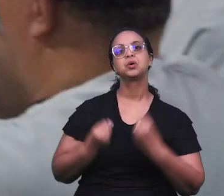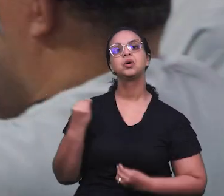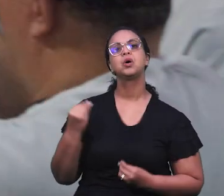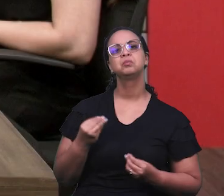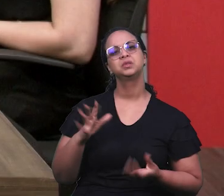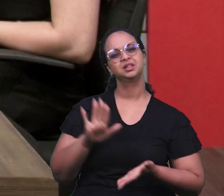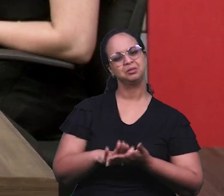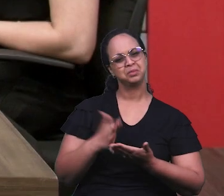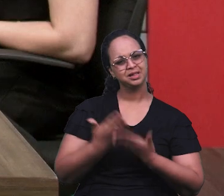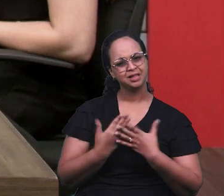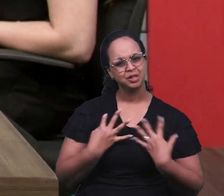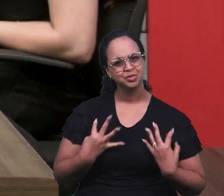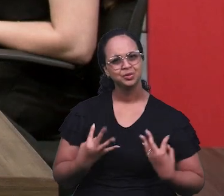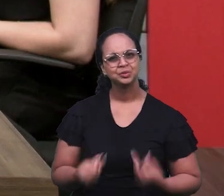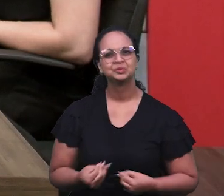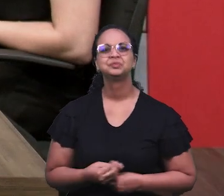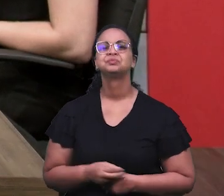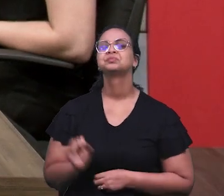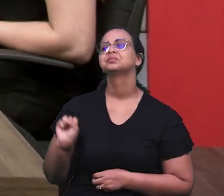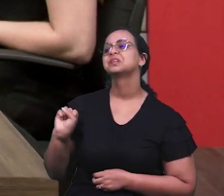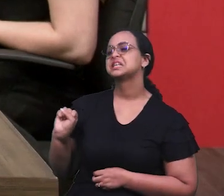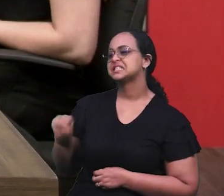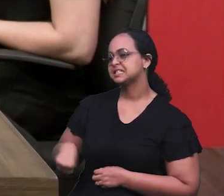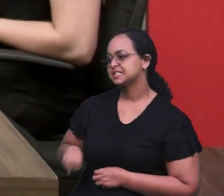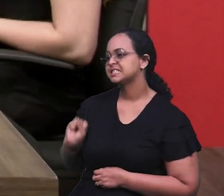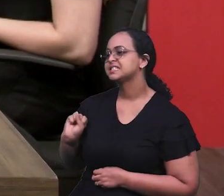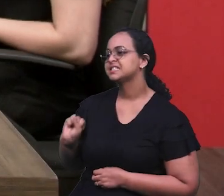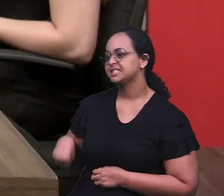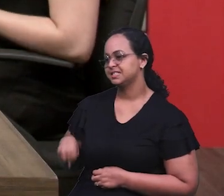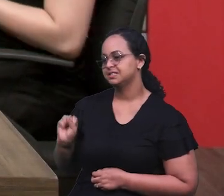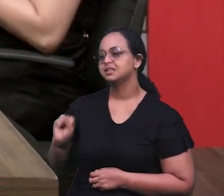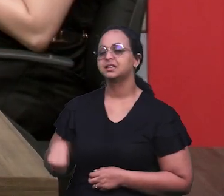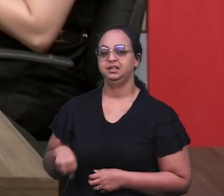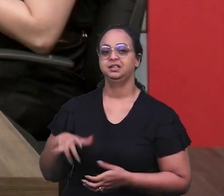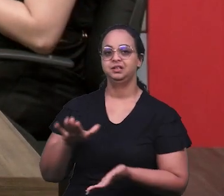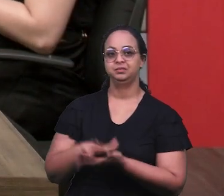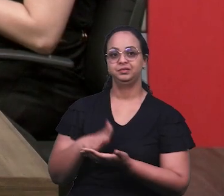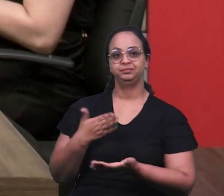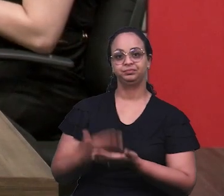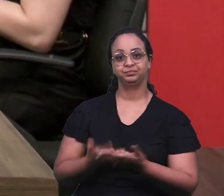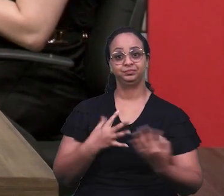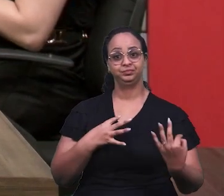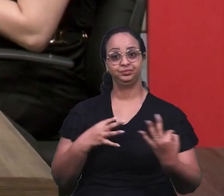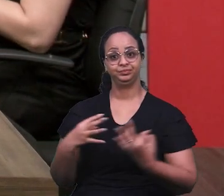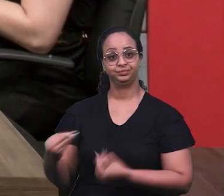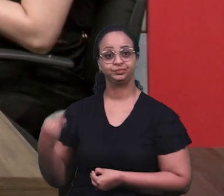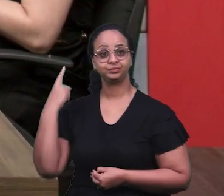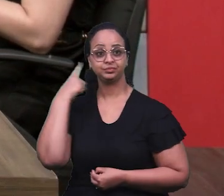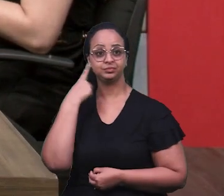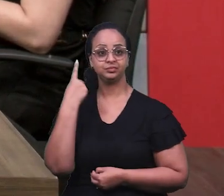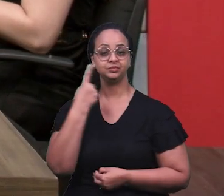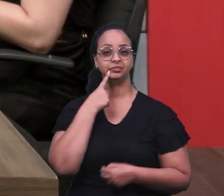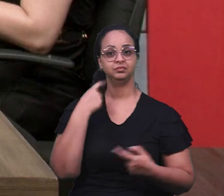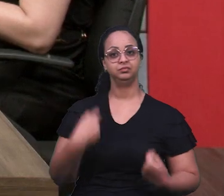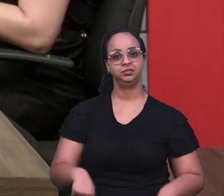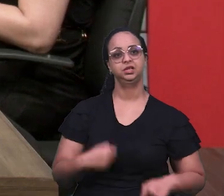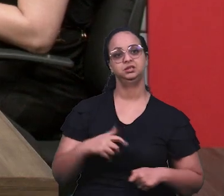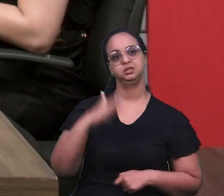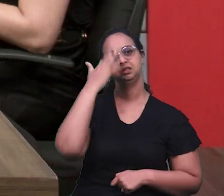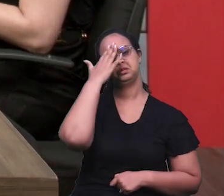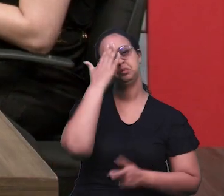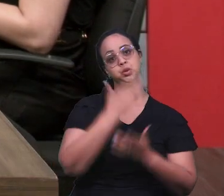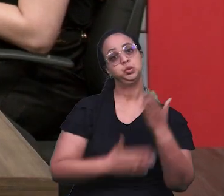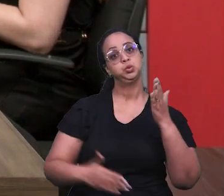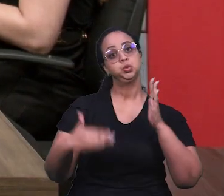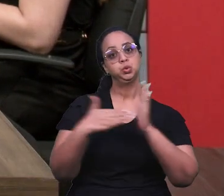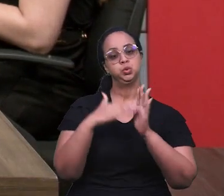tem que interpretar tudo? Tem que interpretar tudo, né? O surdo ele tem que estar ciente de tudo que está acontecendo